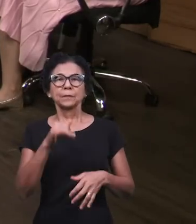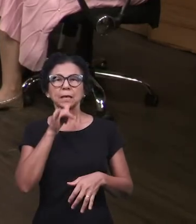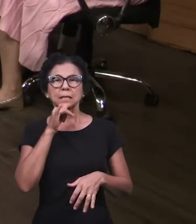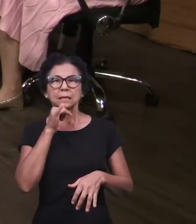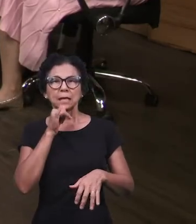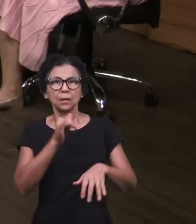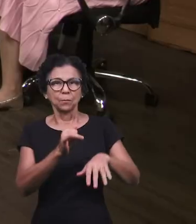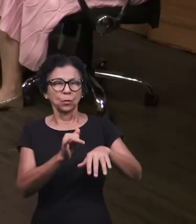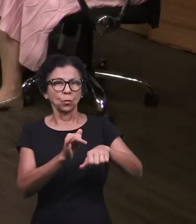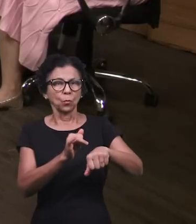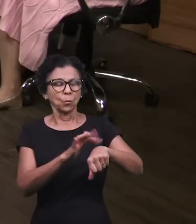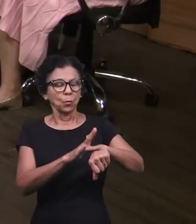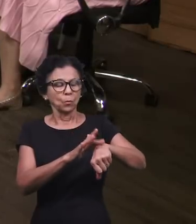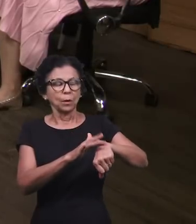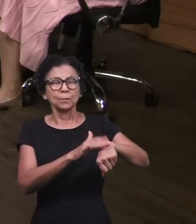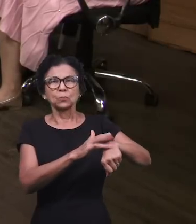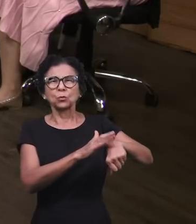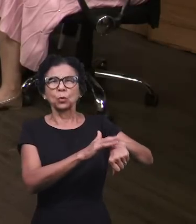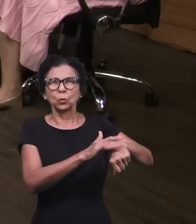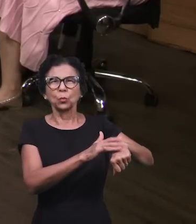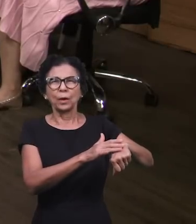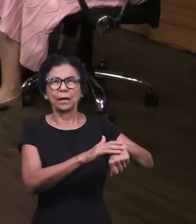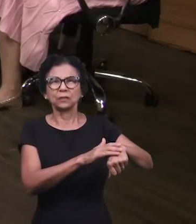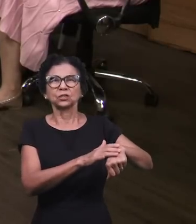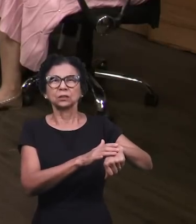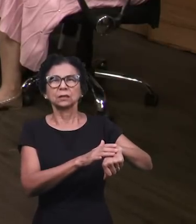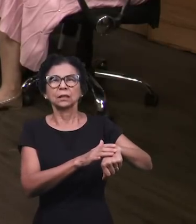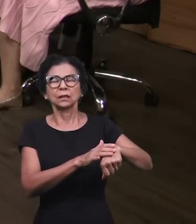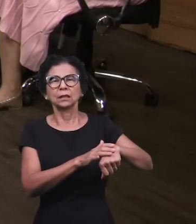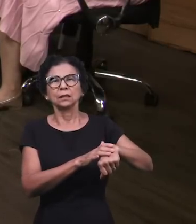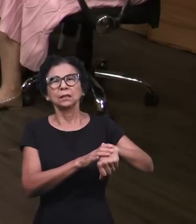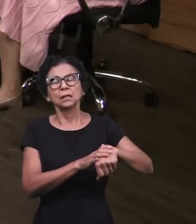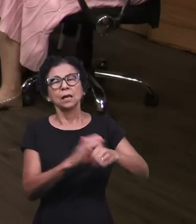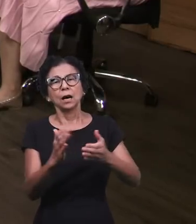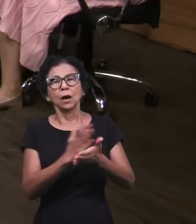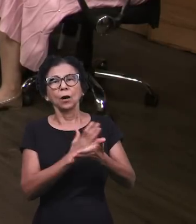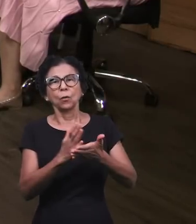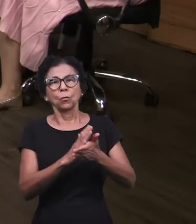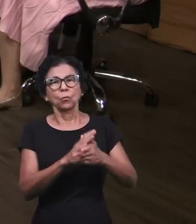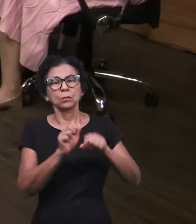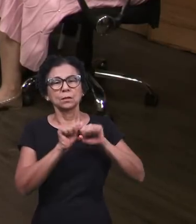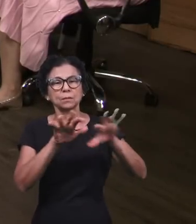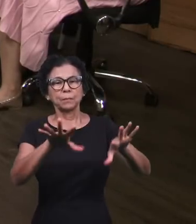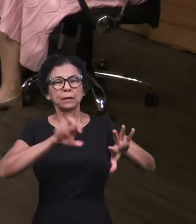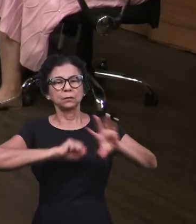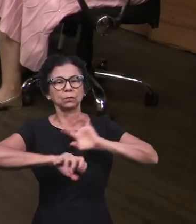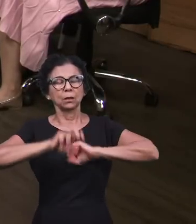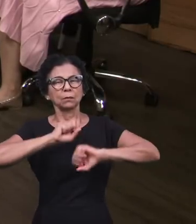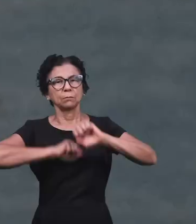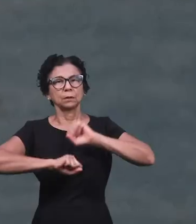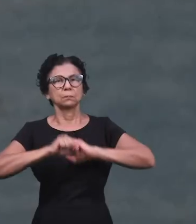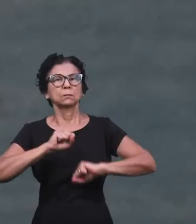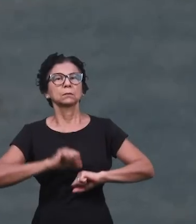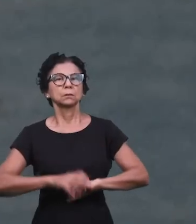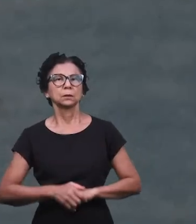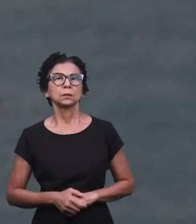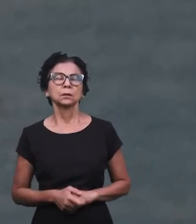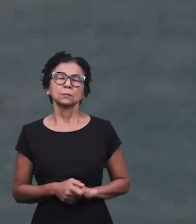evolui, ele piora na doença. Sem dúvida. Então, é uma doença que vai ter outra etapa e outra